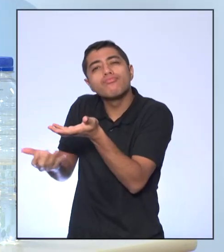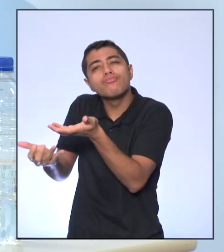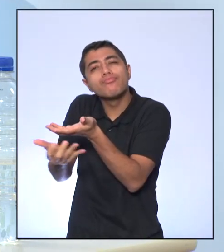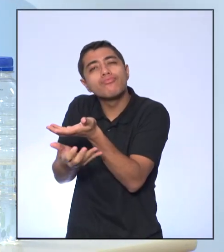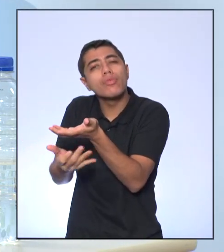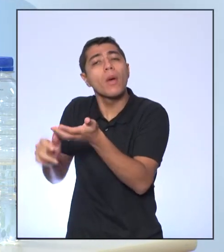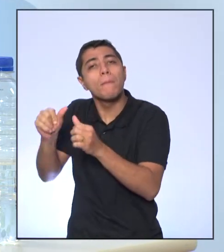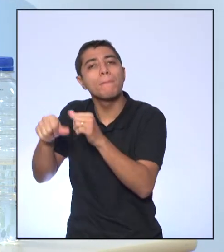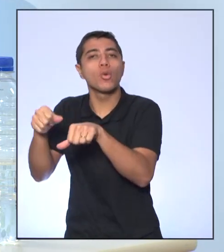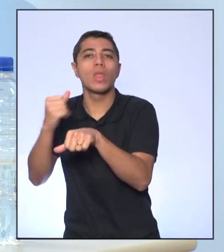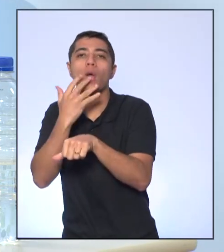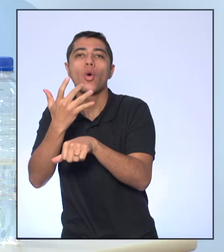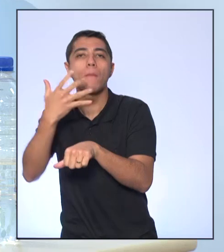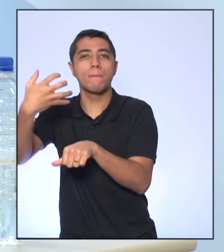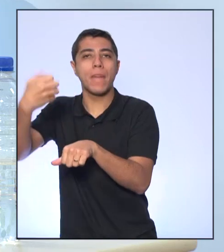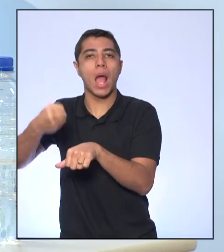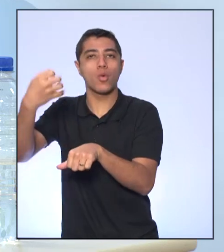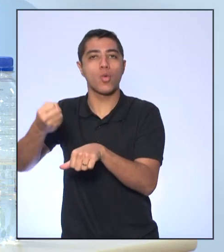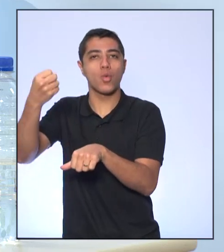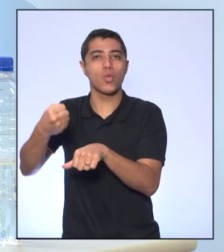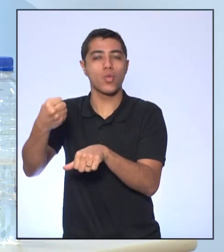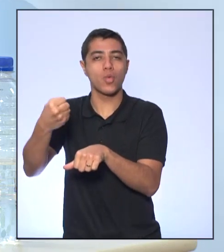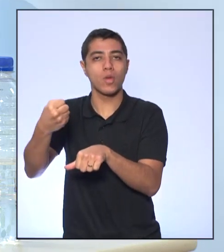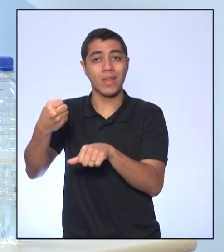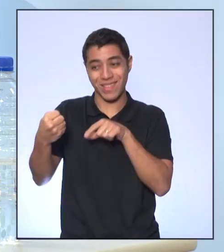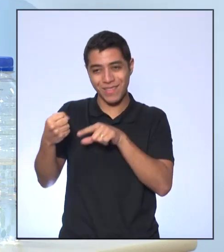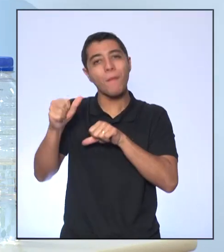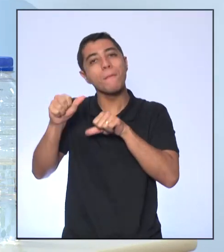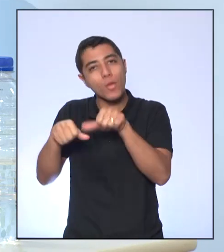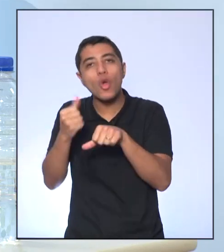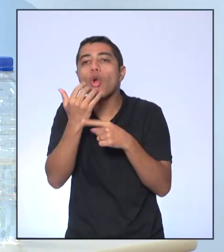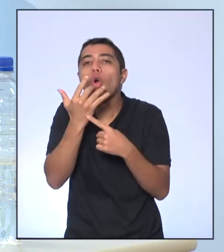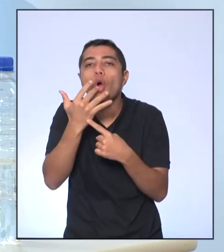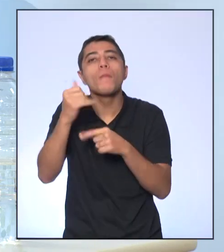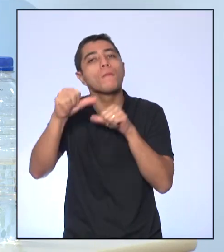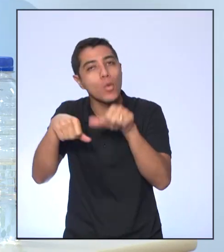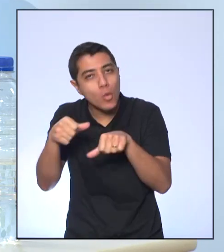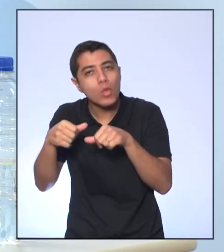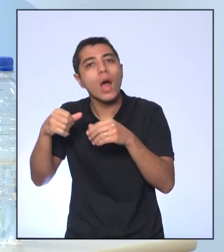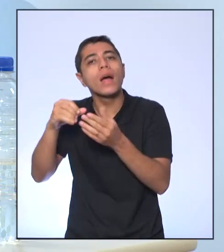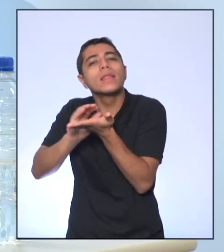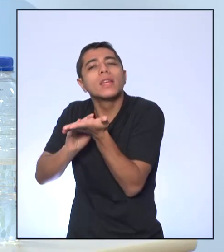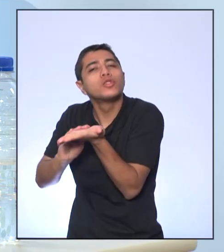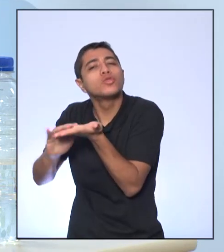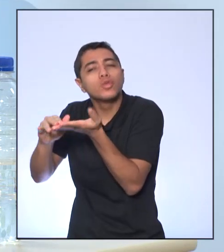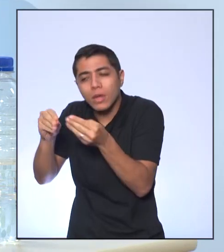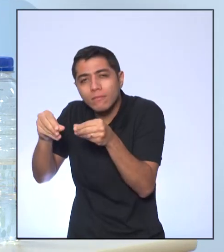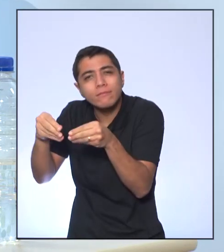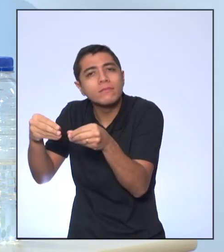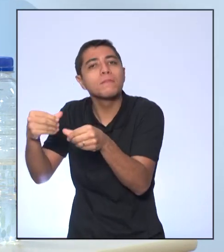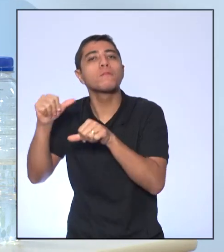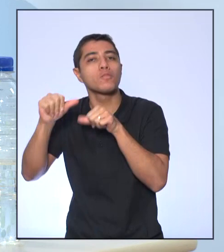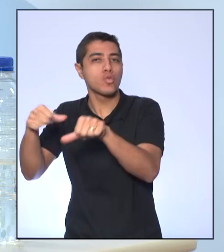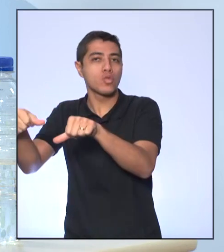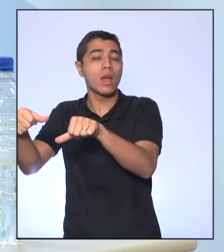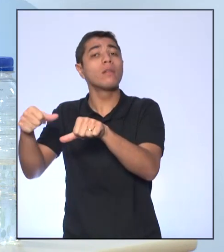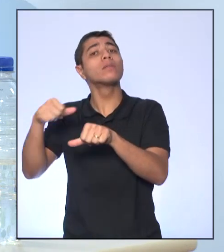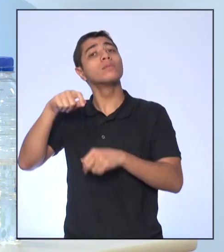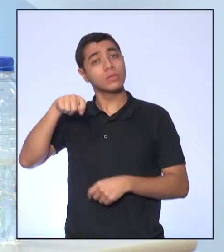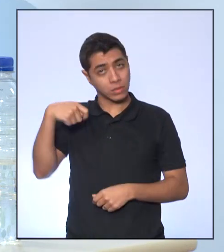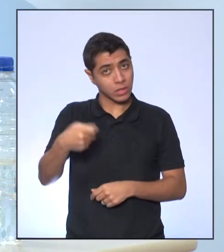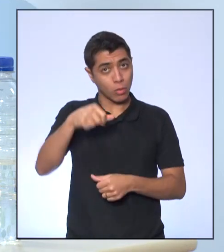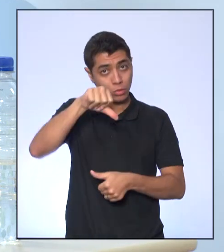textura. Então, eu posso falar que essa é uma transformação química. Porque quando a gente passa esse ovo aí para o